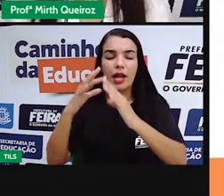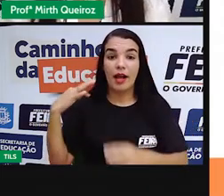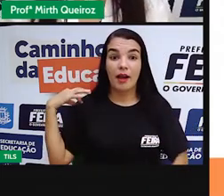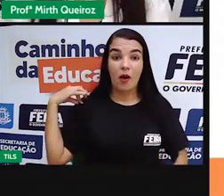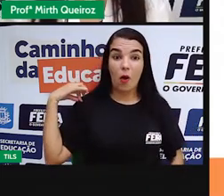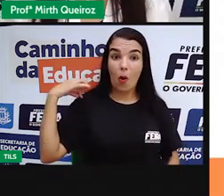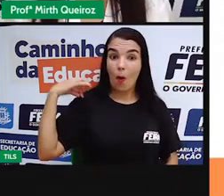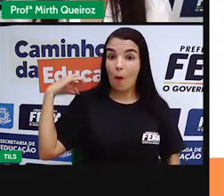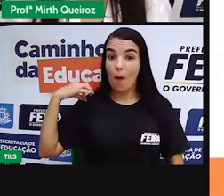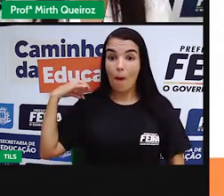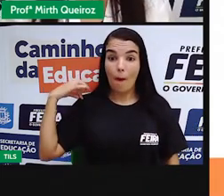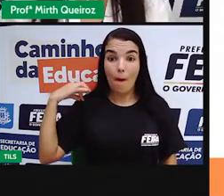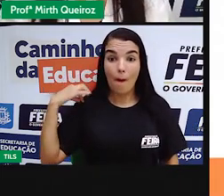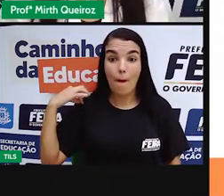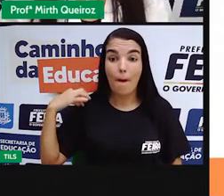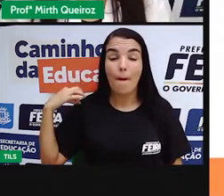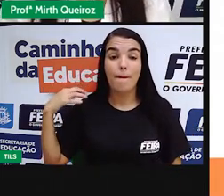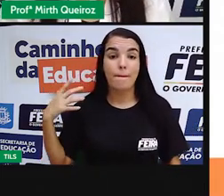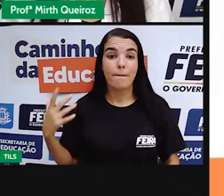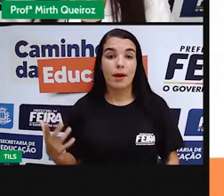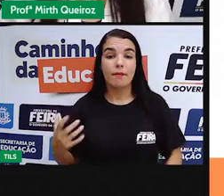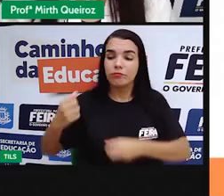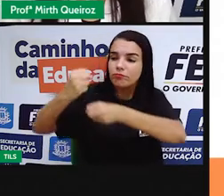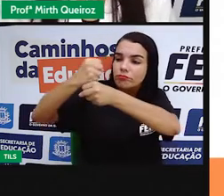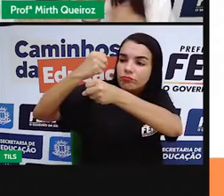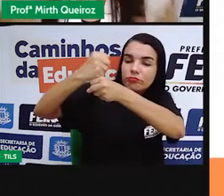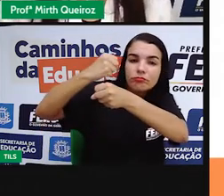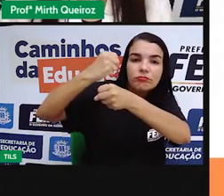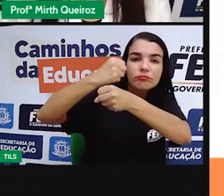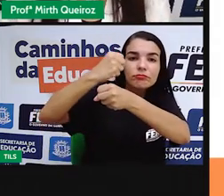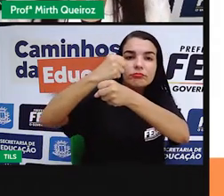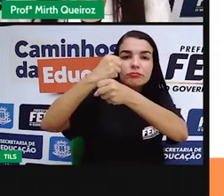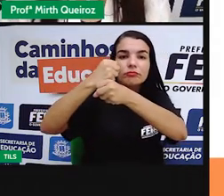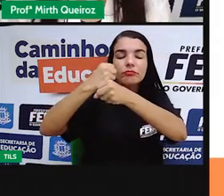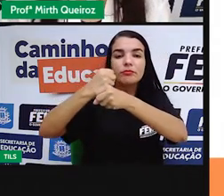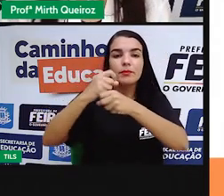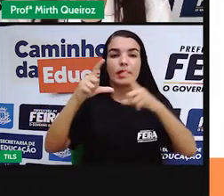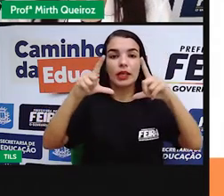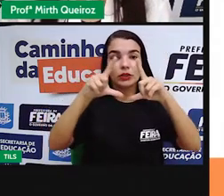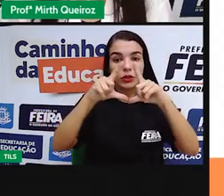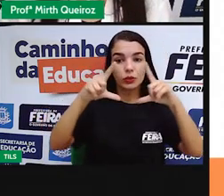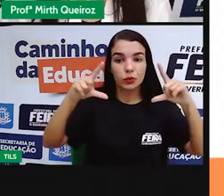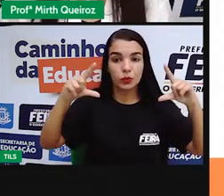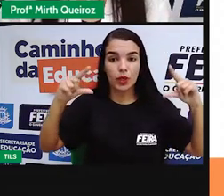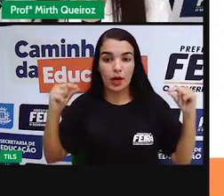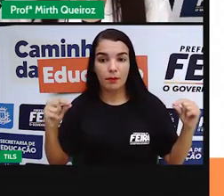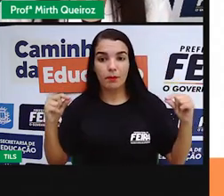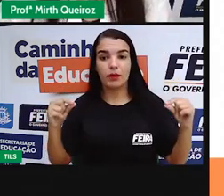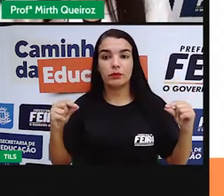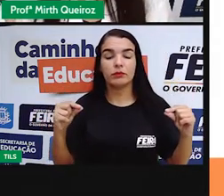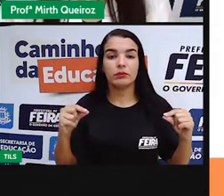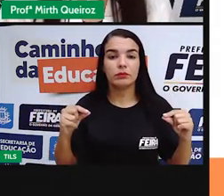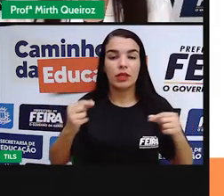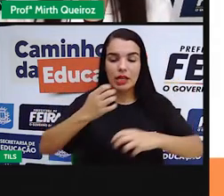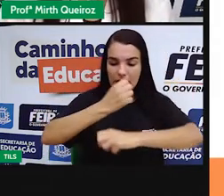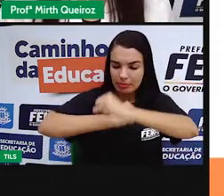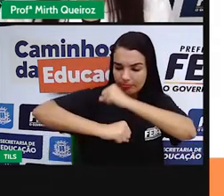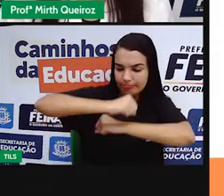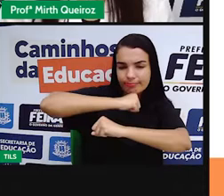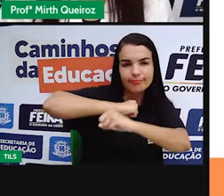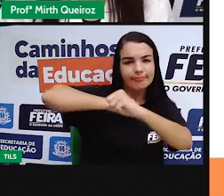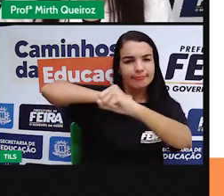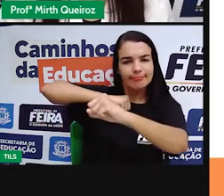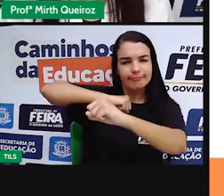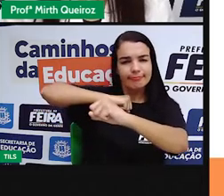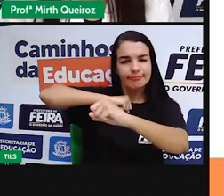que veio aí do Japão, né? Nós tivemos várias influências aí de outros países. Inclusive, nós